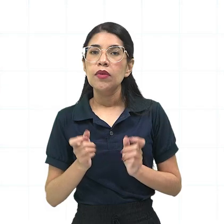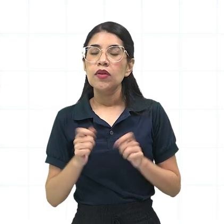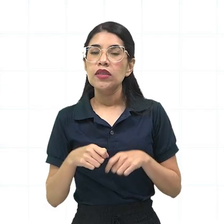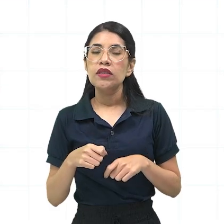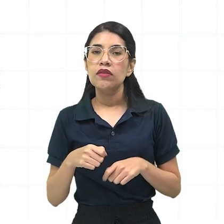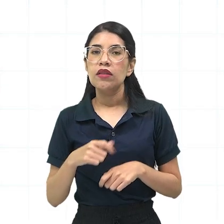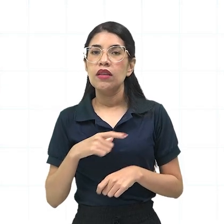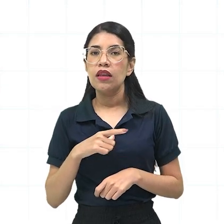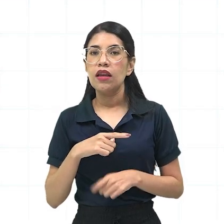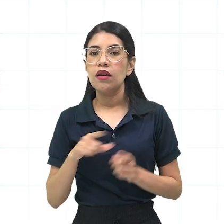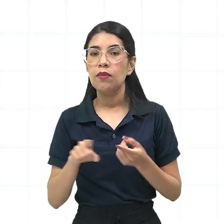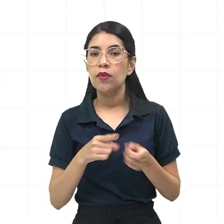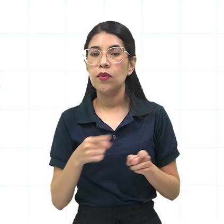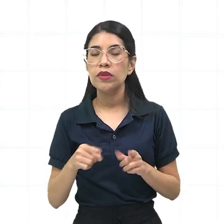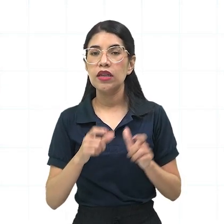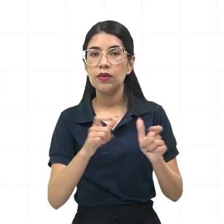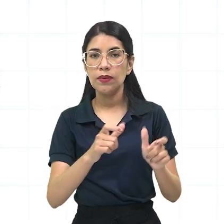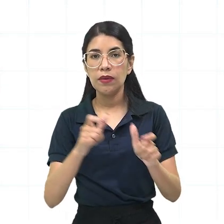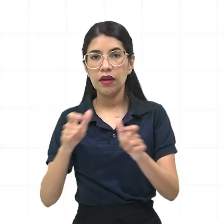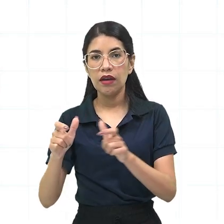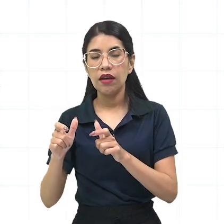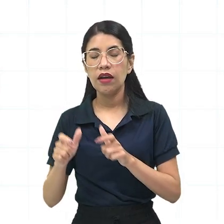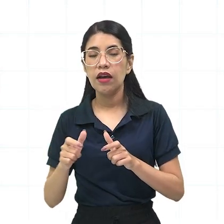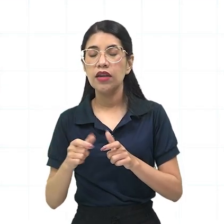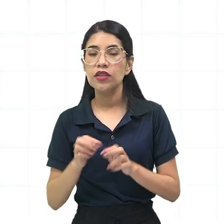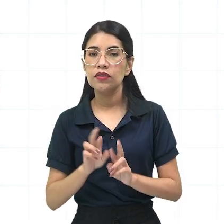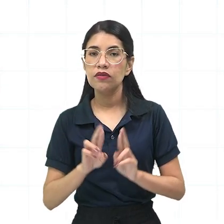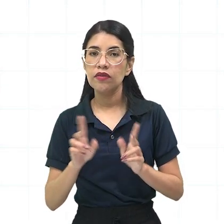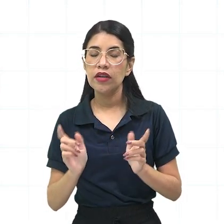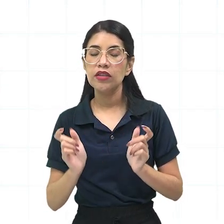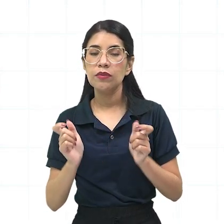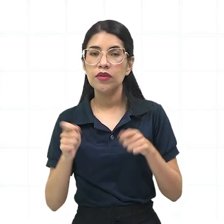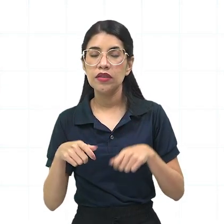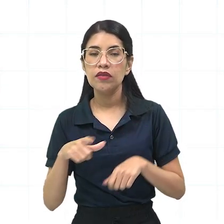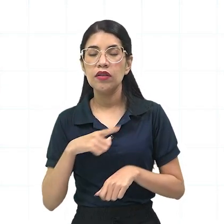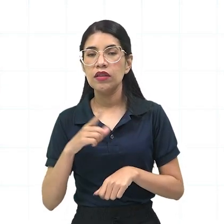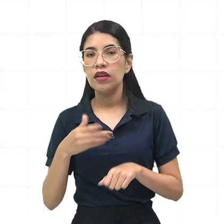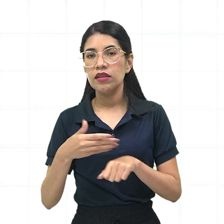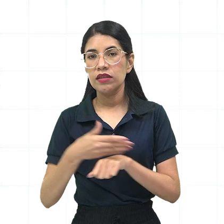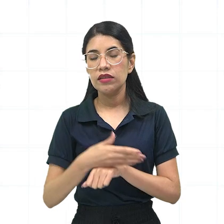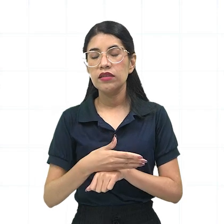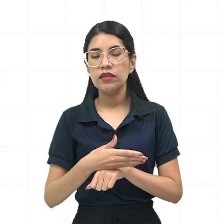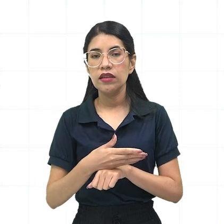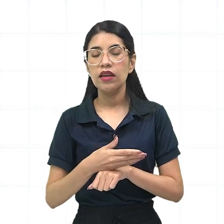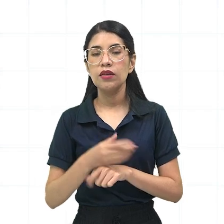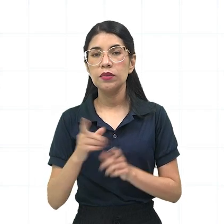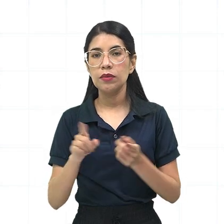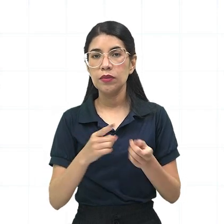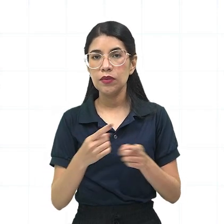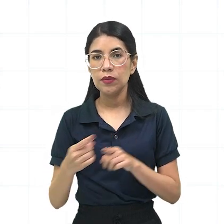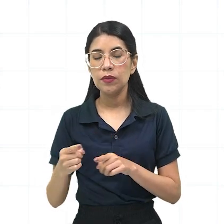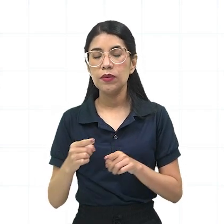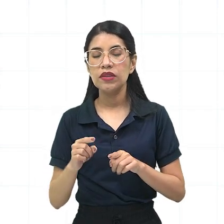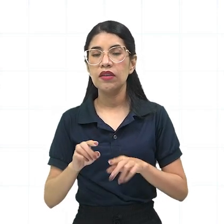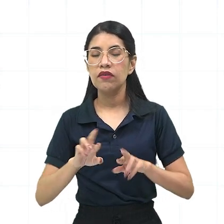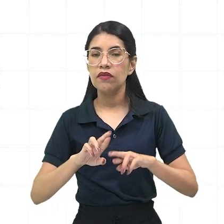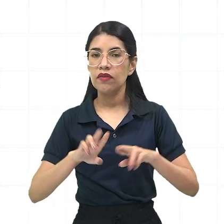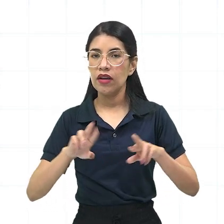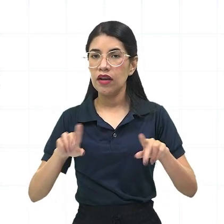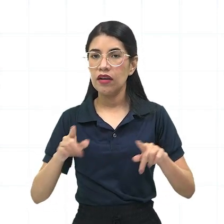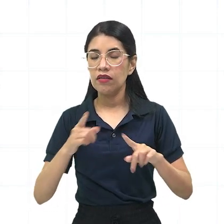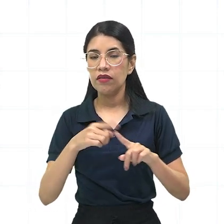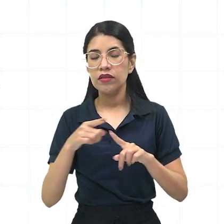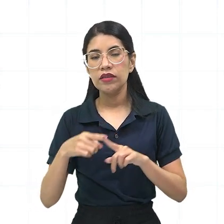música para outros lugares. A globalização ela também tem permitido o acesso, né, a uma variedade maior